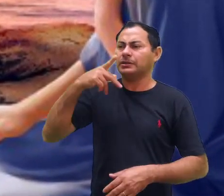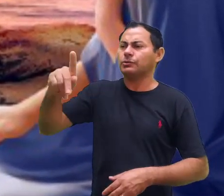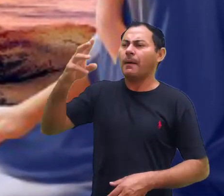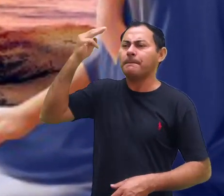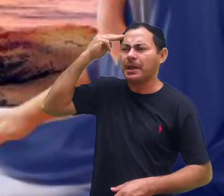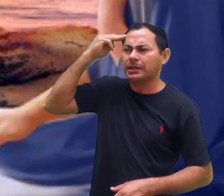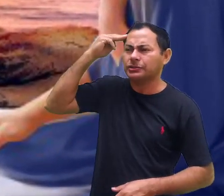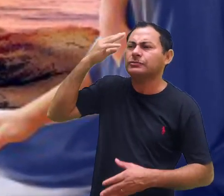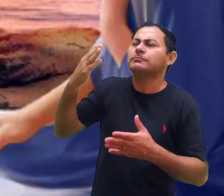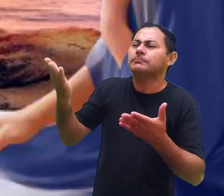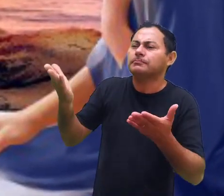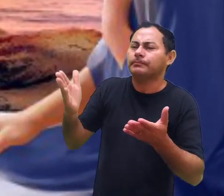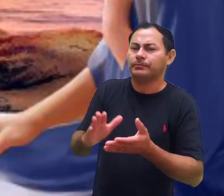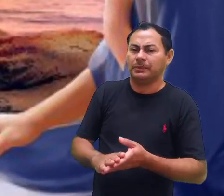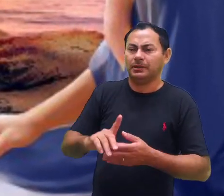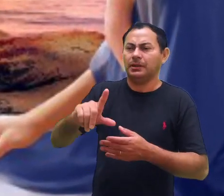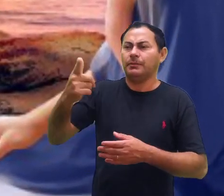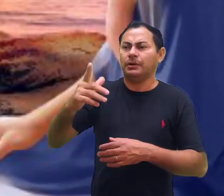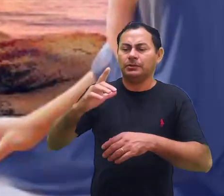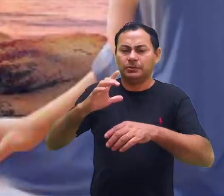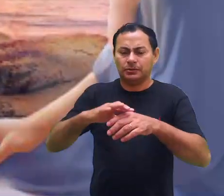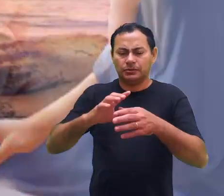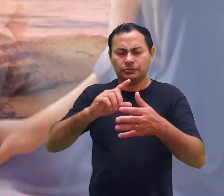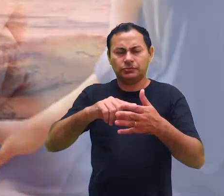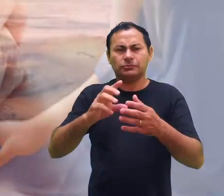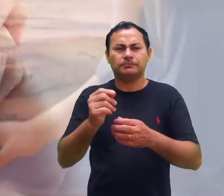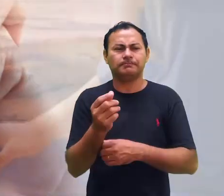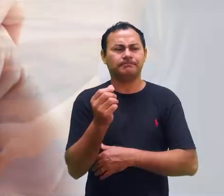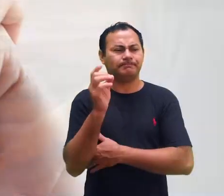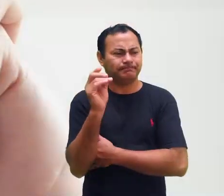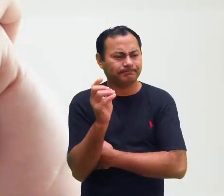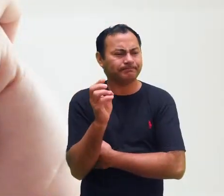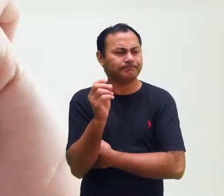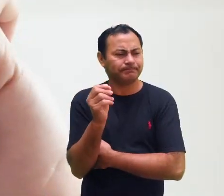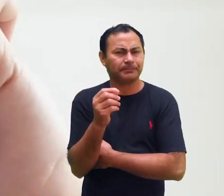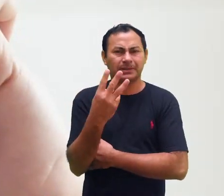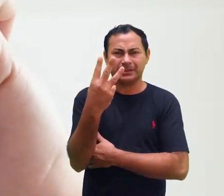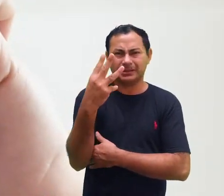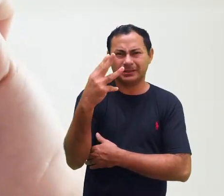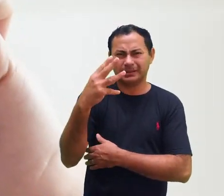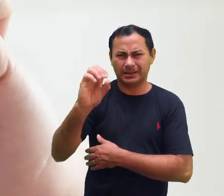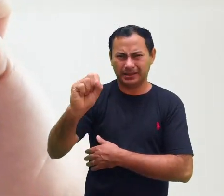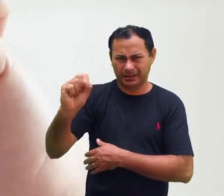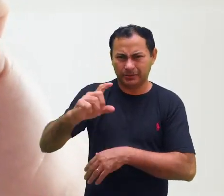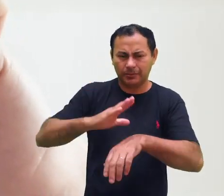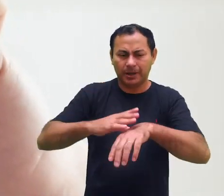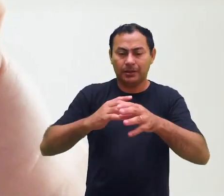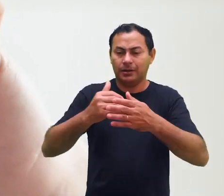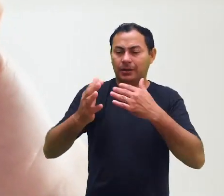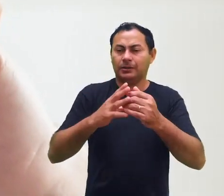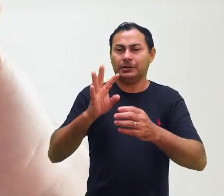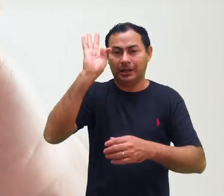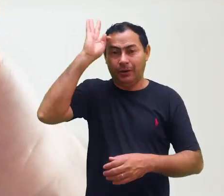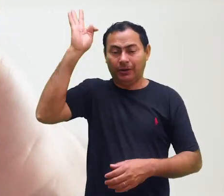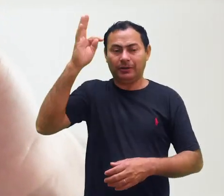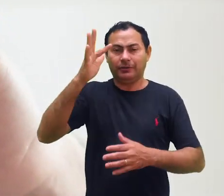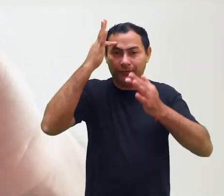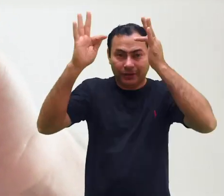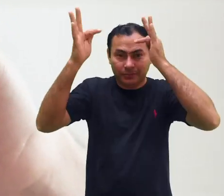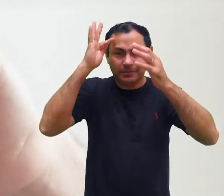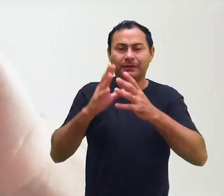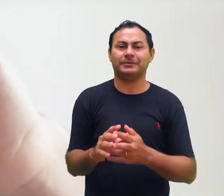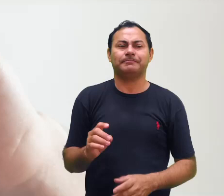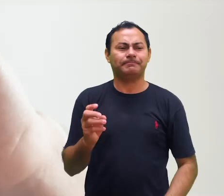já passou por sua mente? Depois de tocar os dedos por uns 30 segundos, aquele gesto típico com as mãos que a maioria dos teólogos